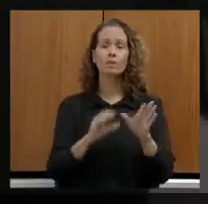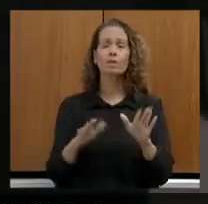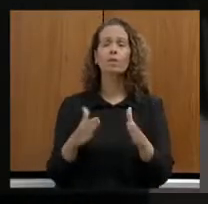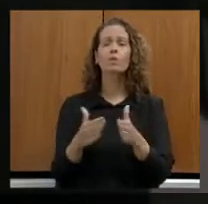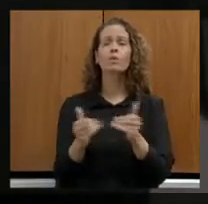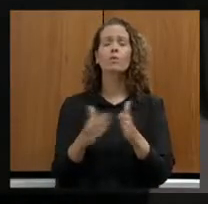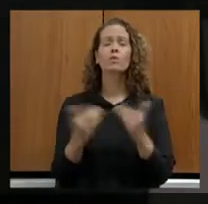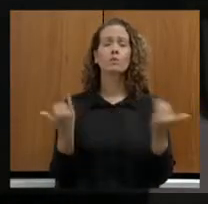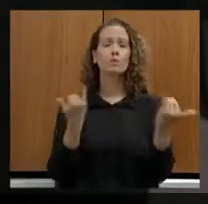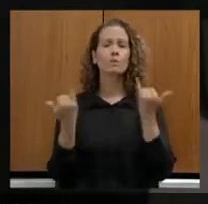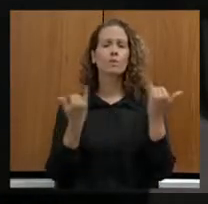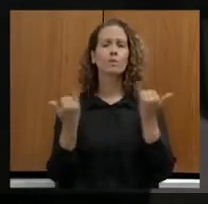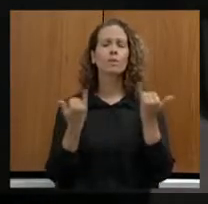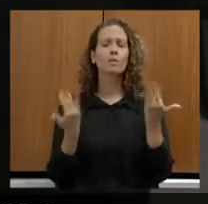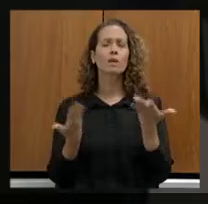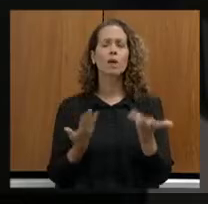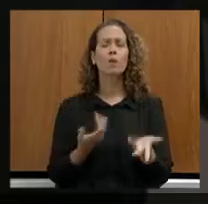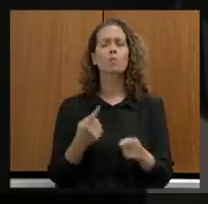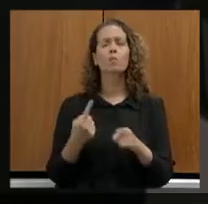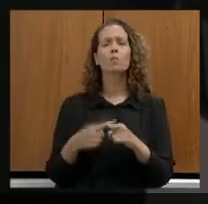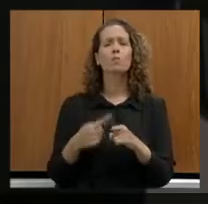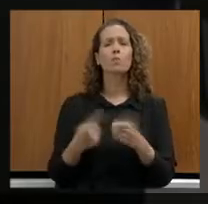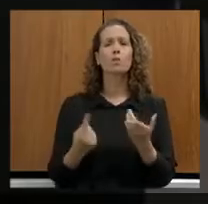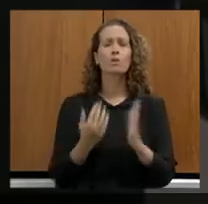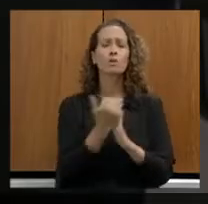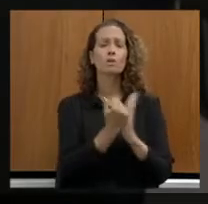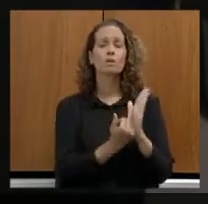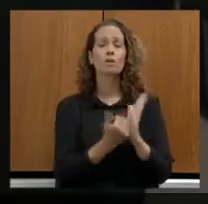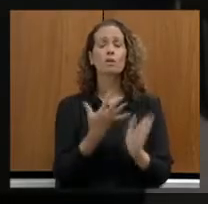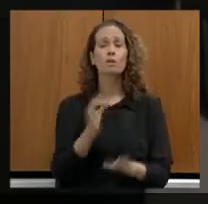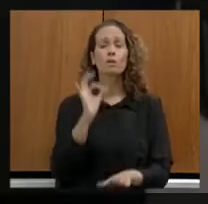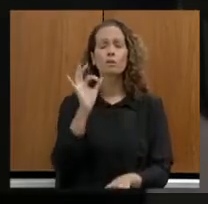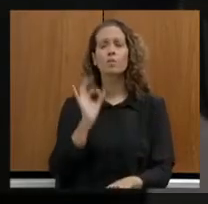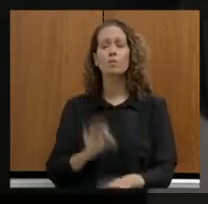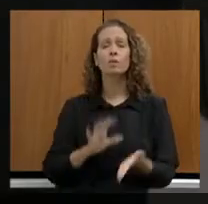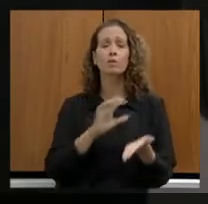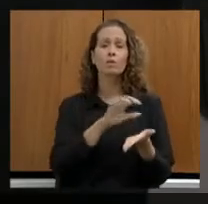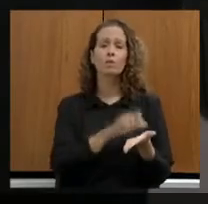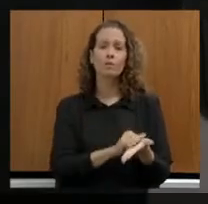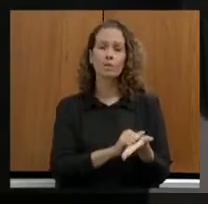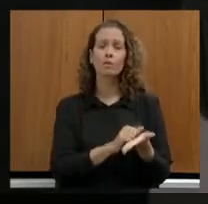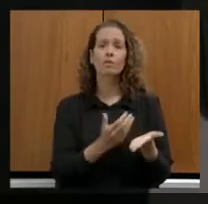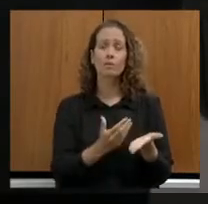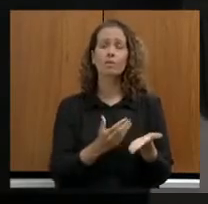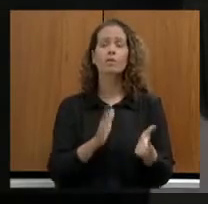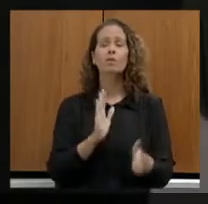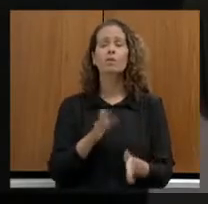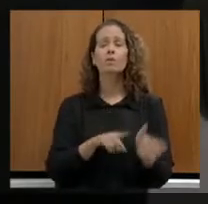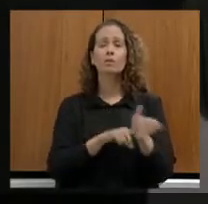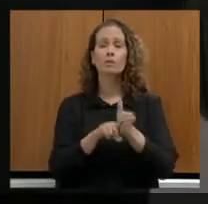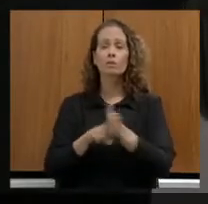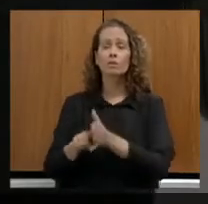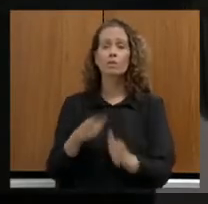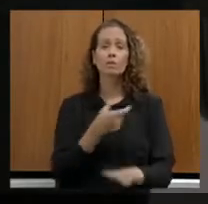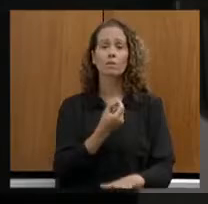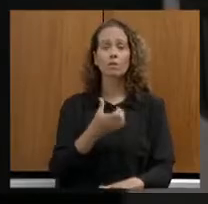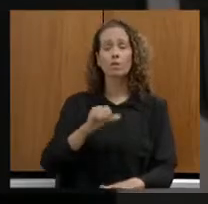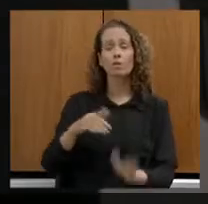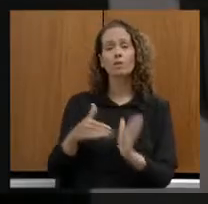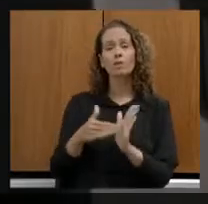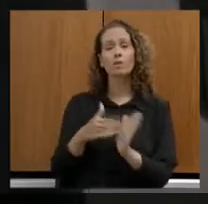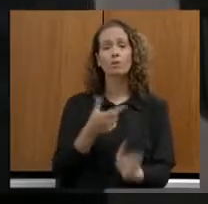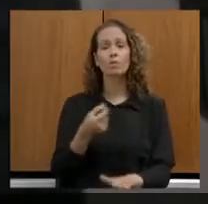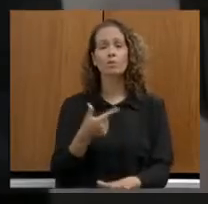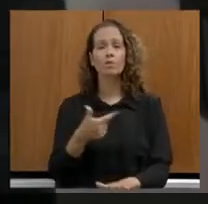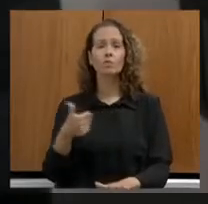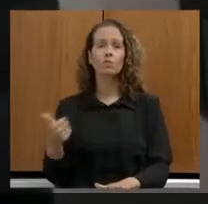de informações sobre a razão para redução de mais de 10 por cento no número de matrículas verificada entre 2009/2020 e um